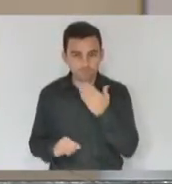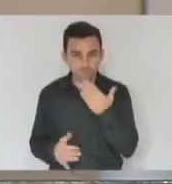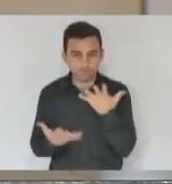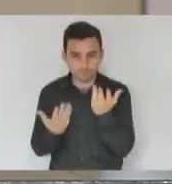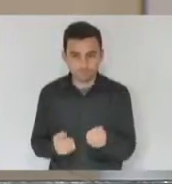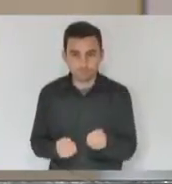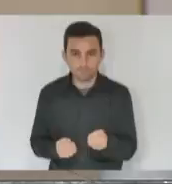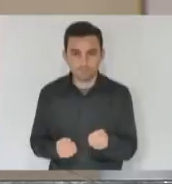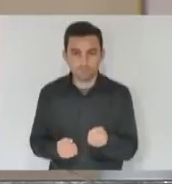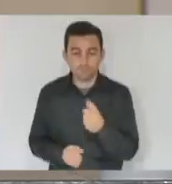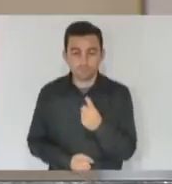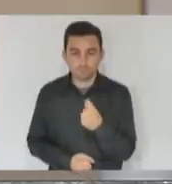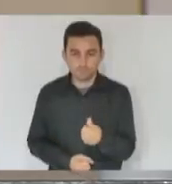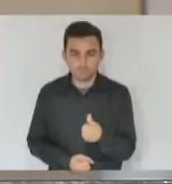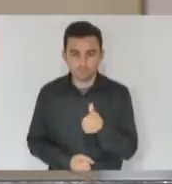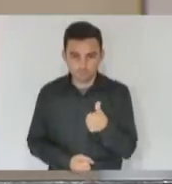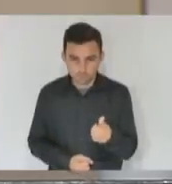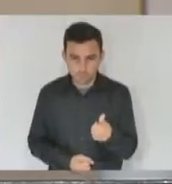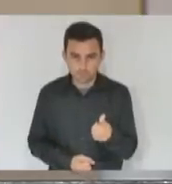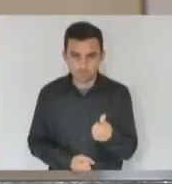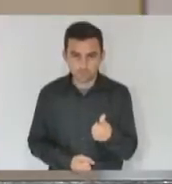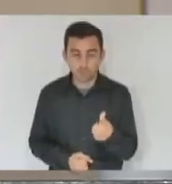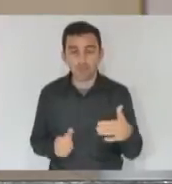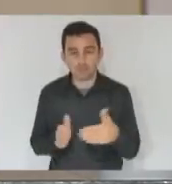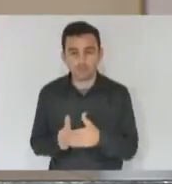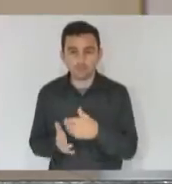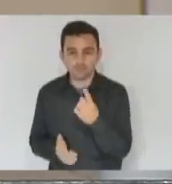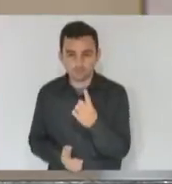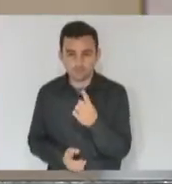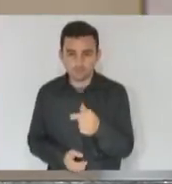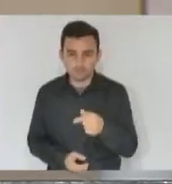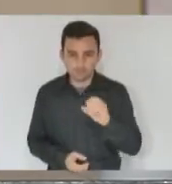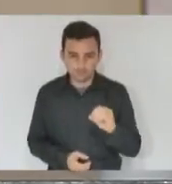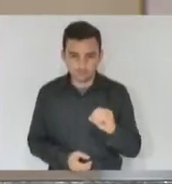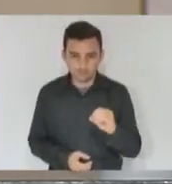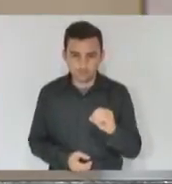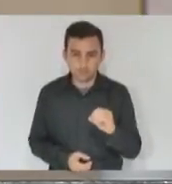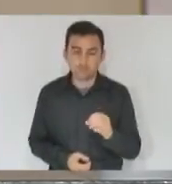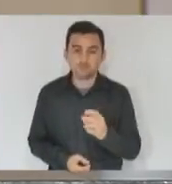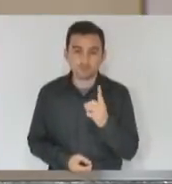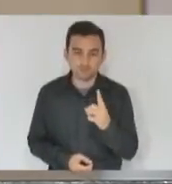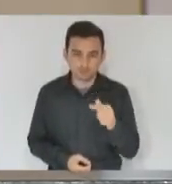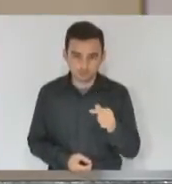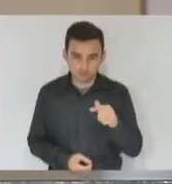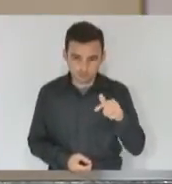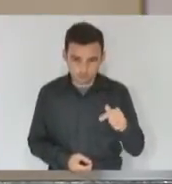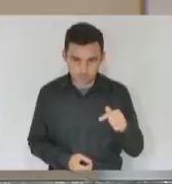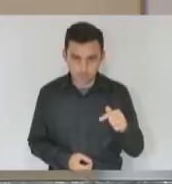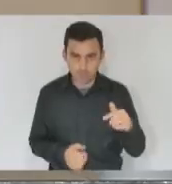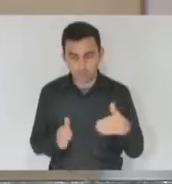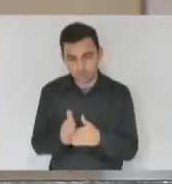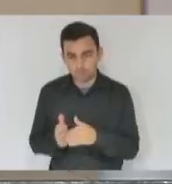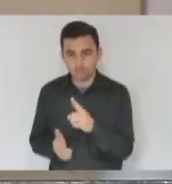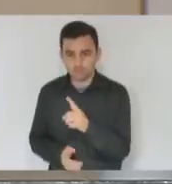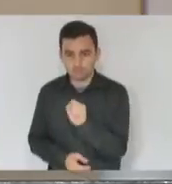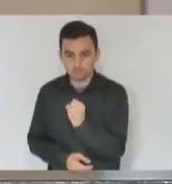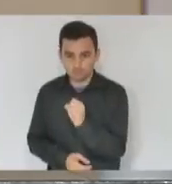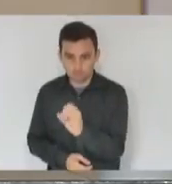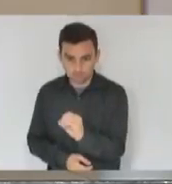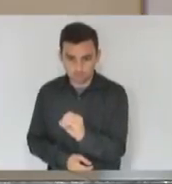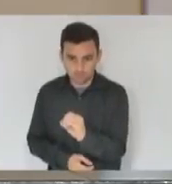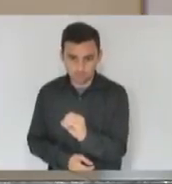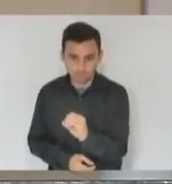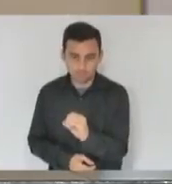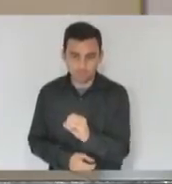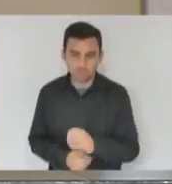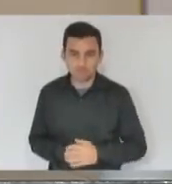requerimentos: 166 a 170, 177 a 180, autor deputado Laércio